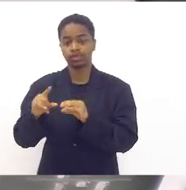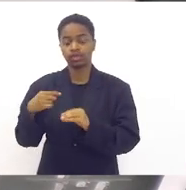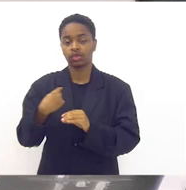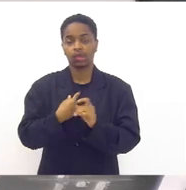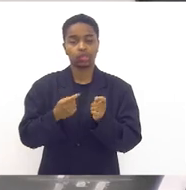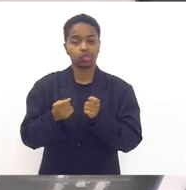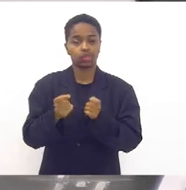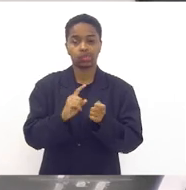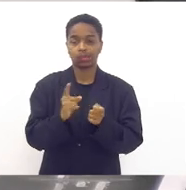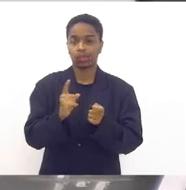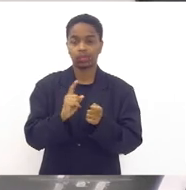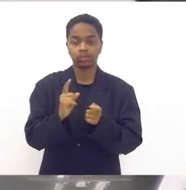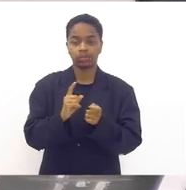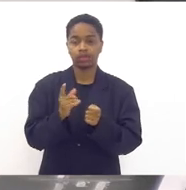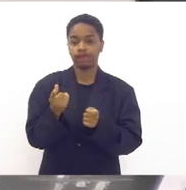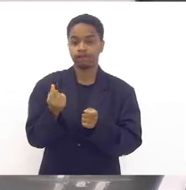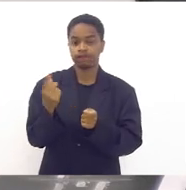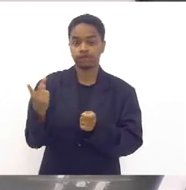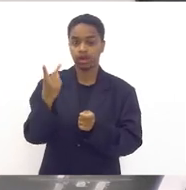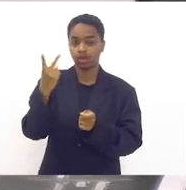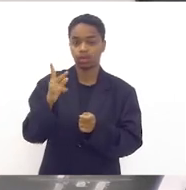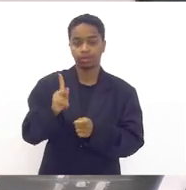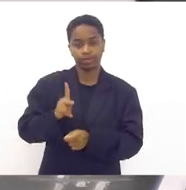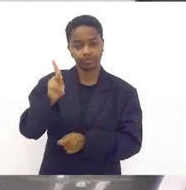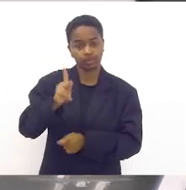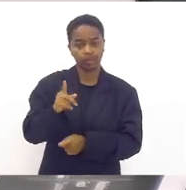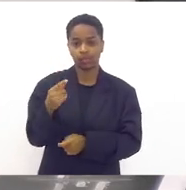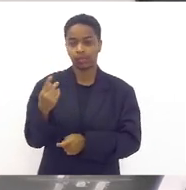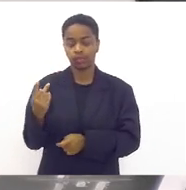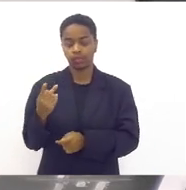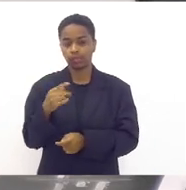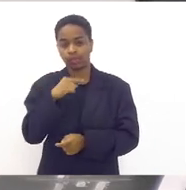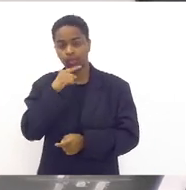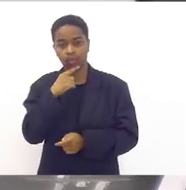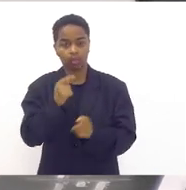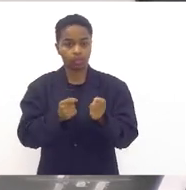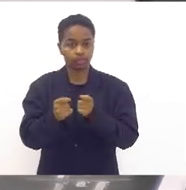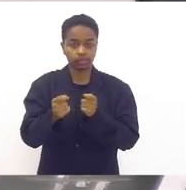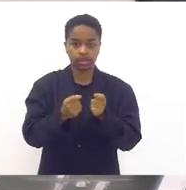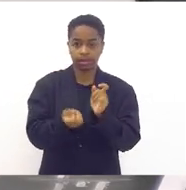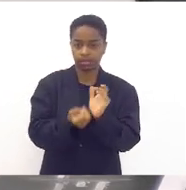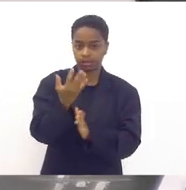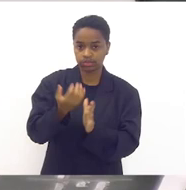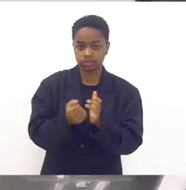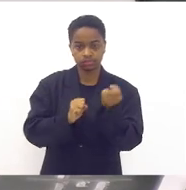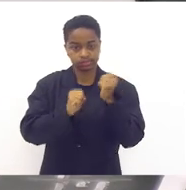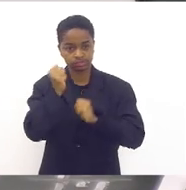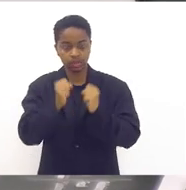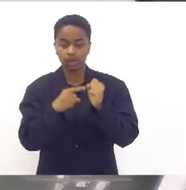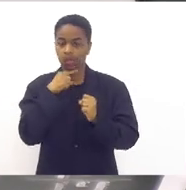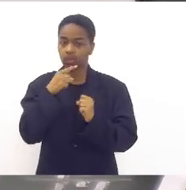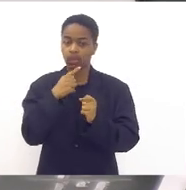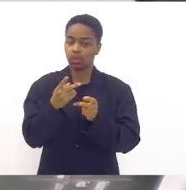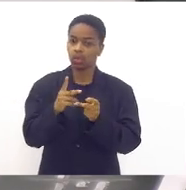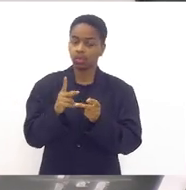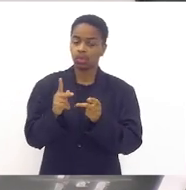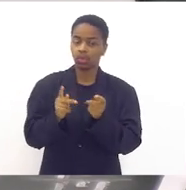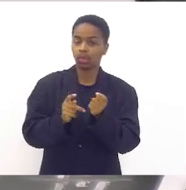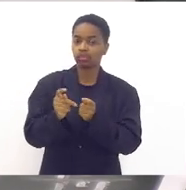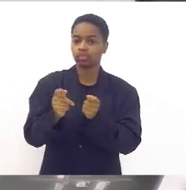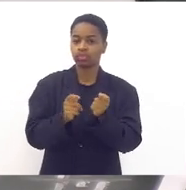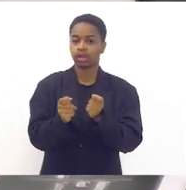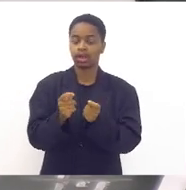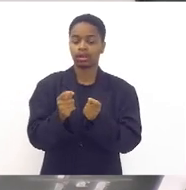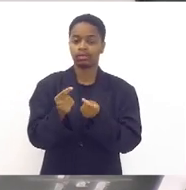barril, o Estado não controla produção, né? O Estado não controla câmbio. Então, a gente